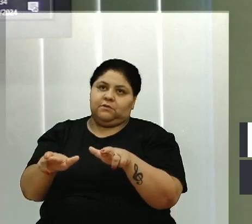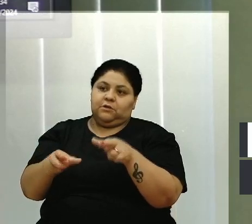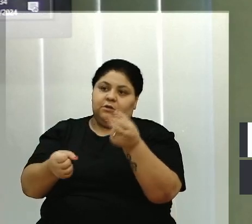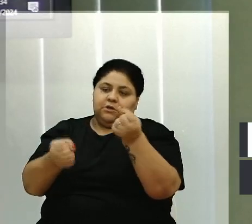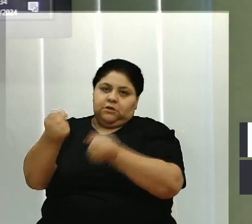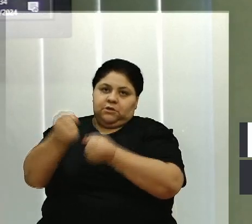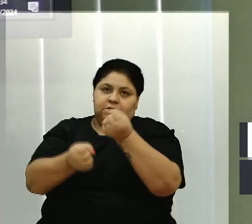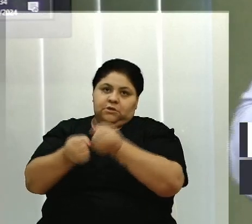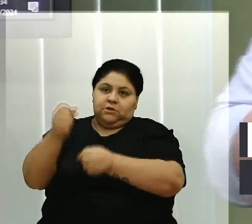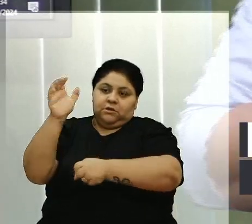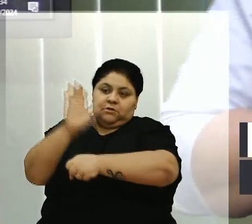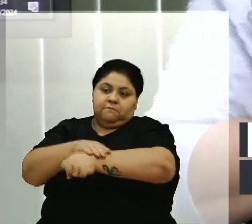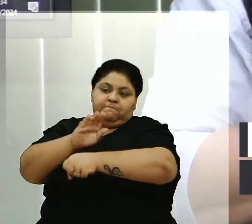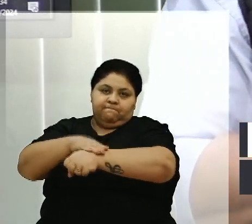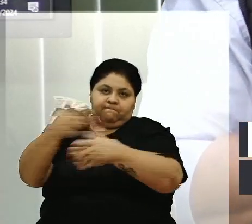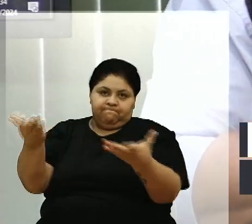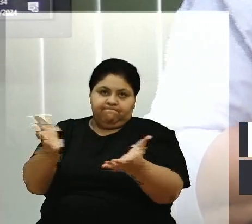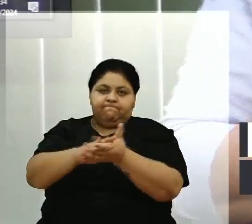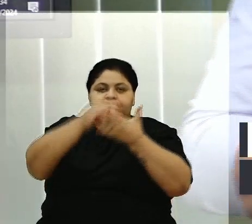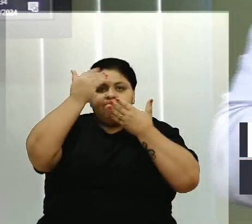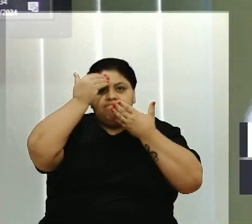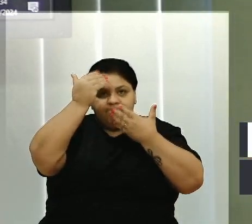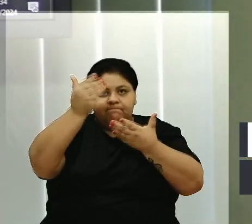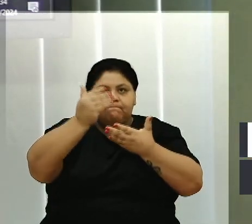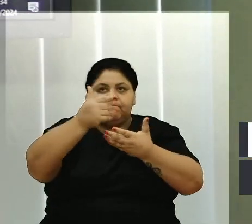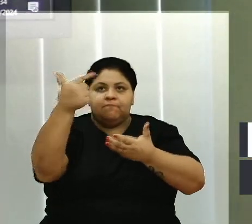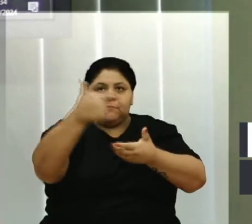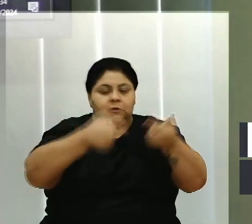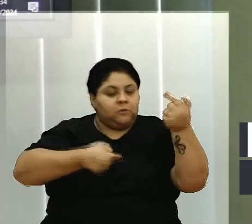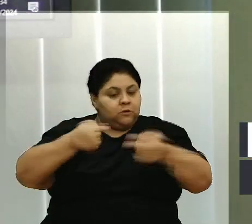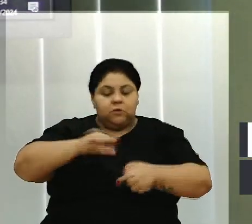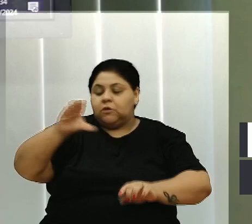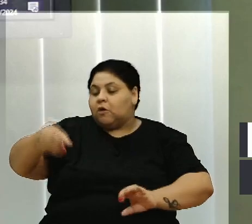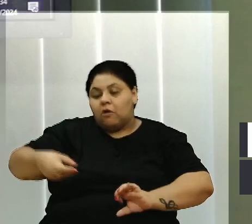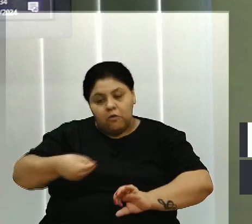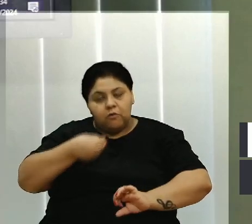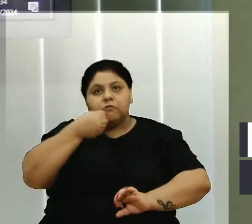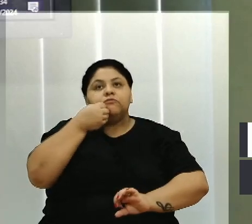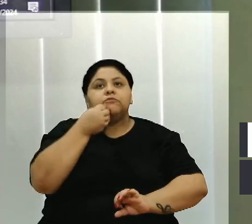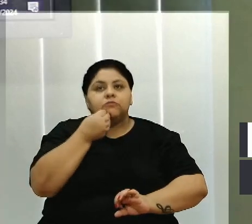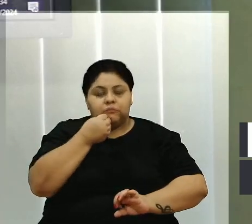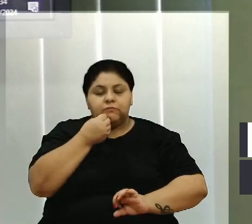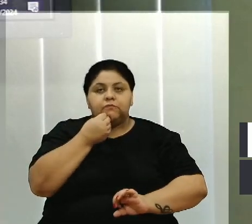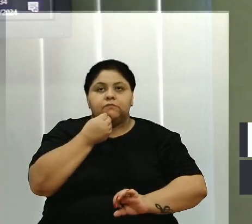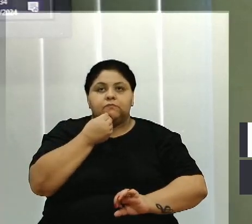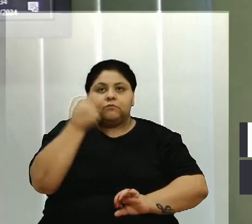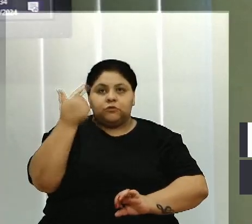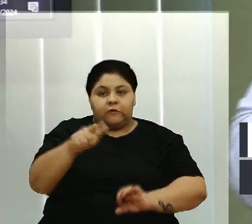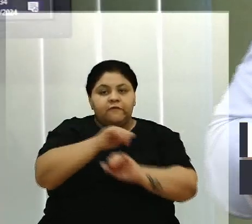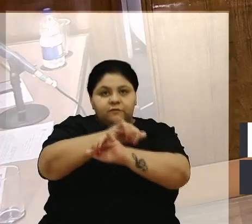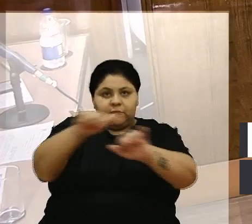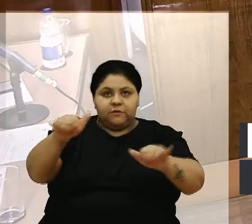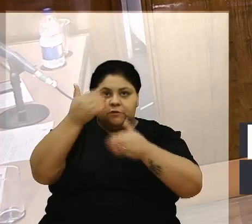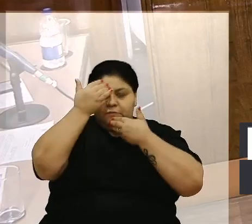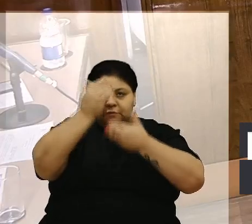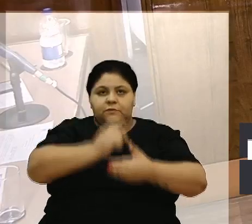trânsito nesse momento. Então, muito obrigado, e em segunda discussão, com certeza, a gente trará novos dados aqui. Obrigado, senhora presidente.